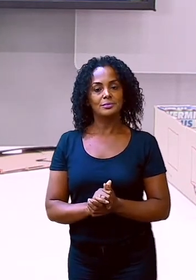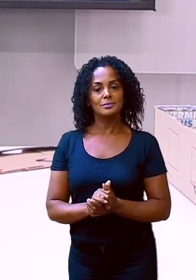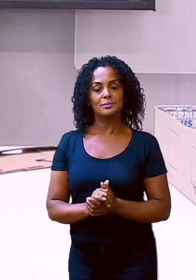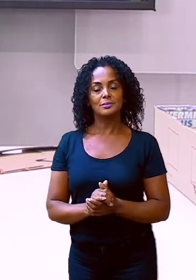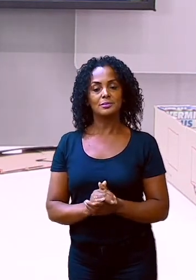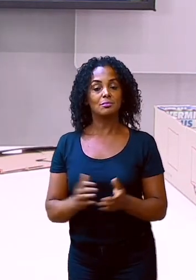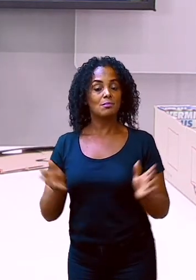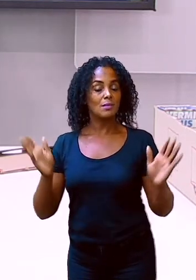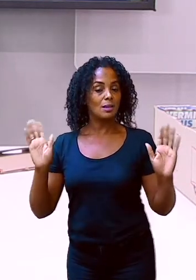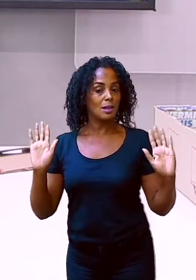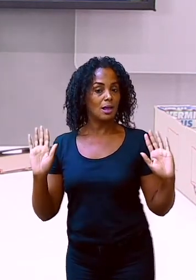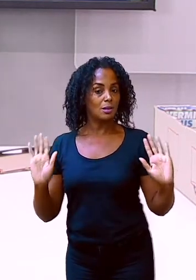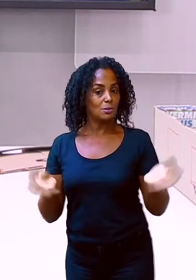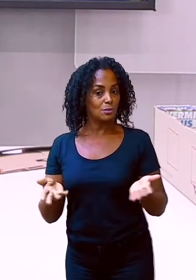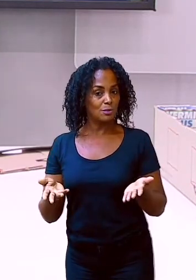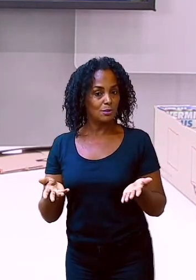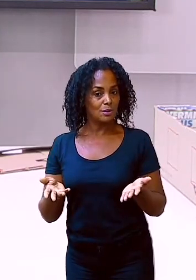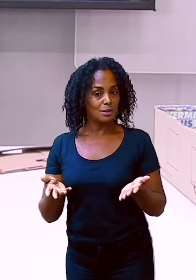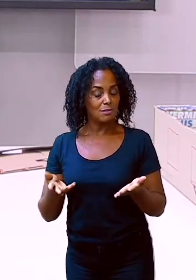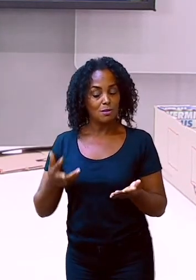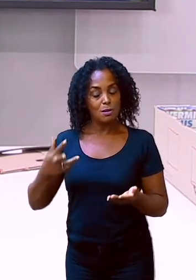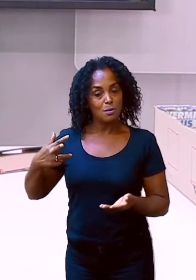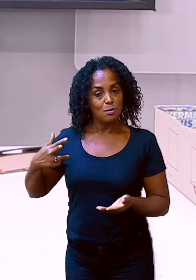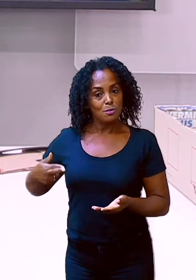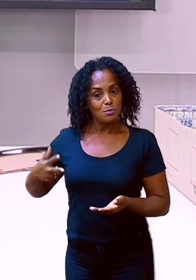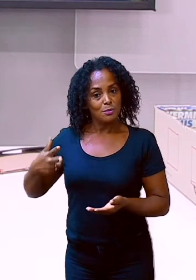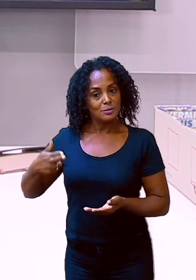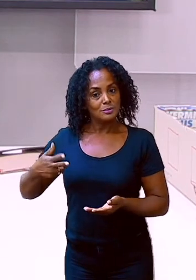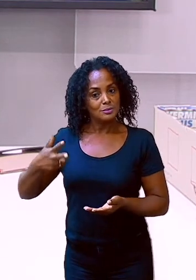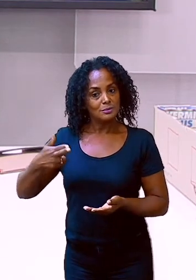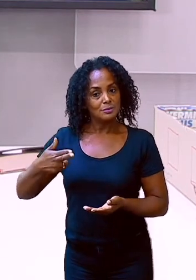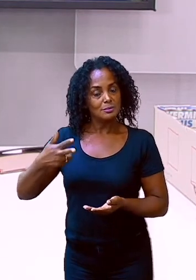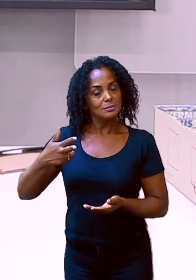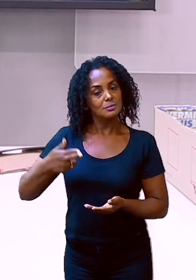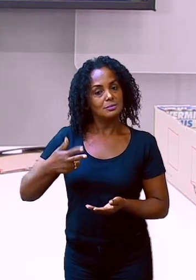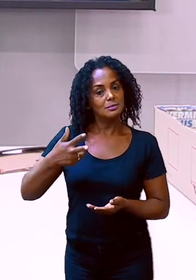Agora a professora irá cortar.